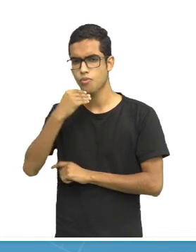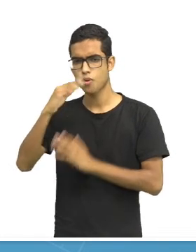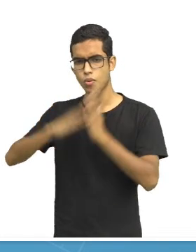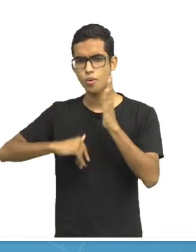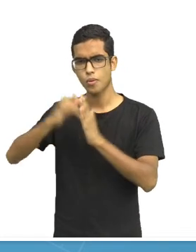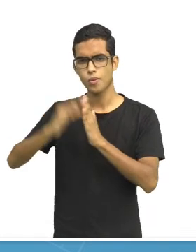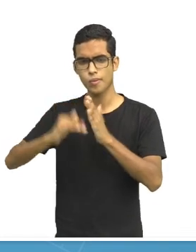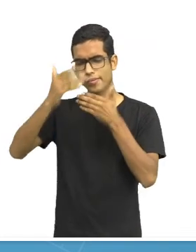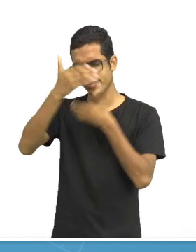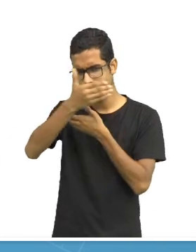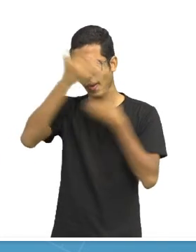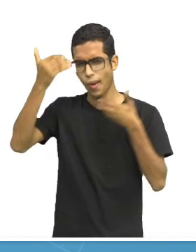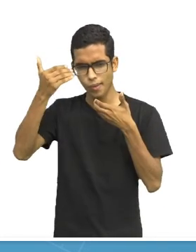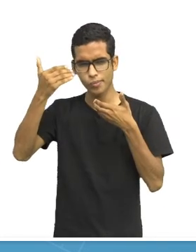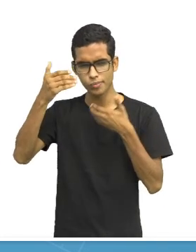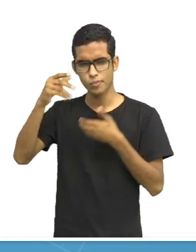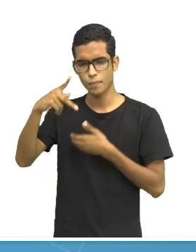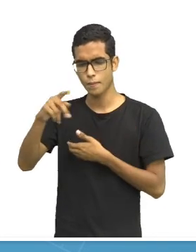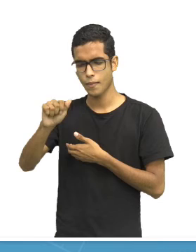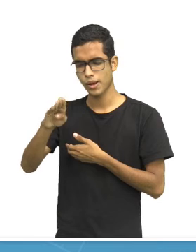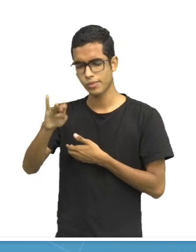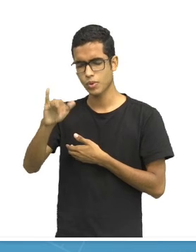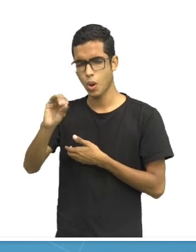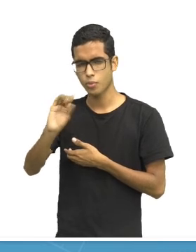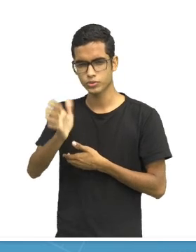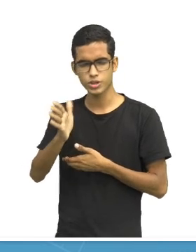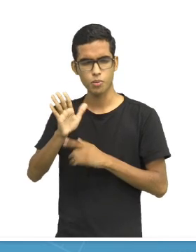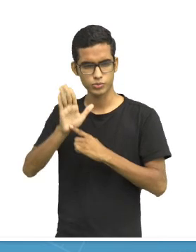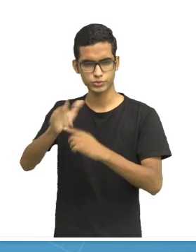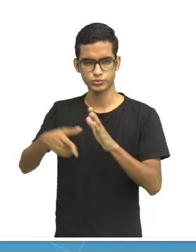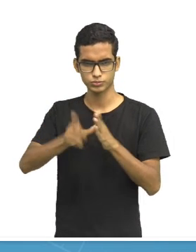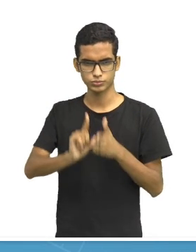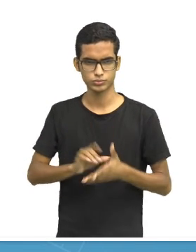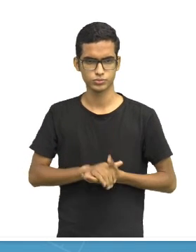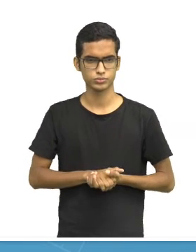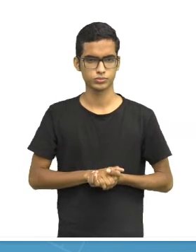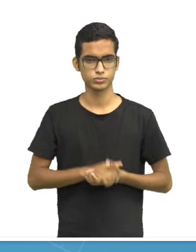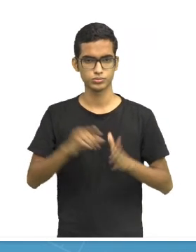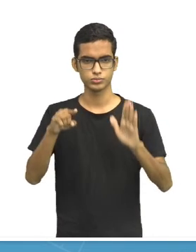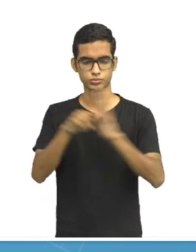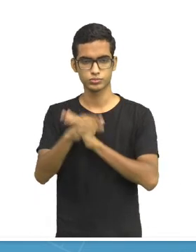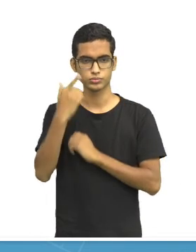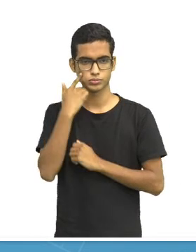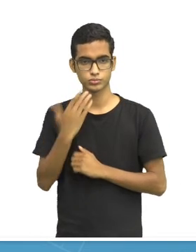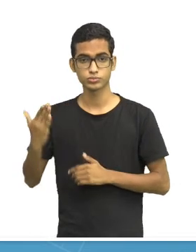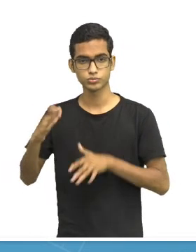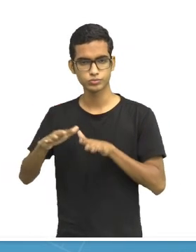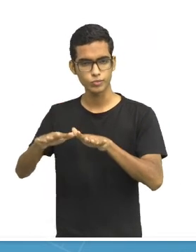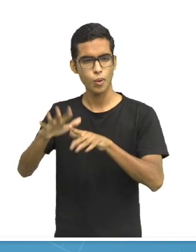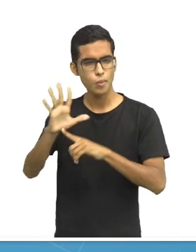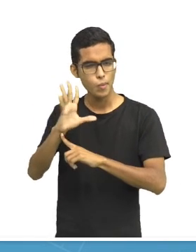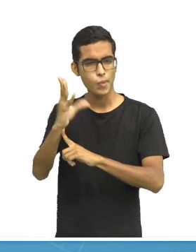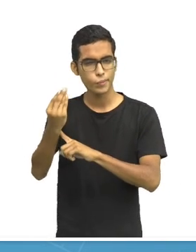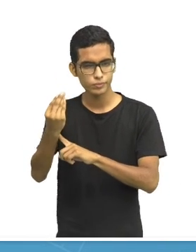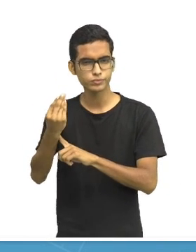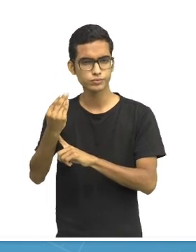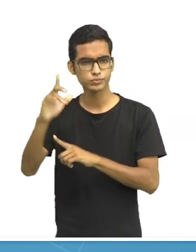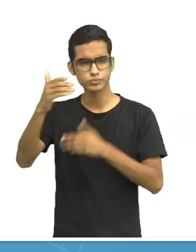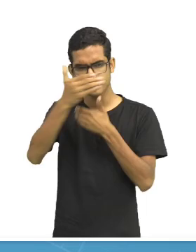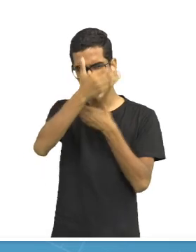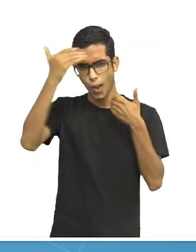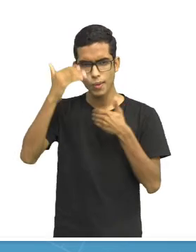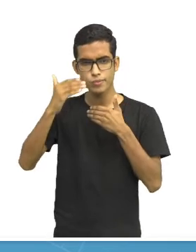Pablo Picasso, que a gente já viu anteriormente. Então, vamos à questão? O movimento artístico denominado